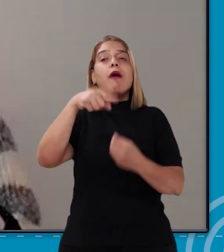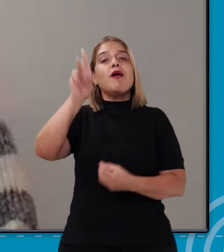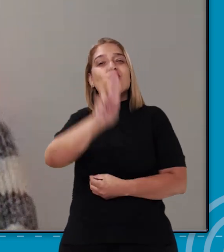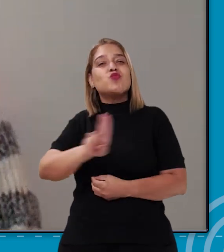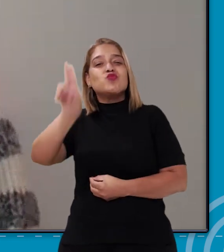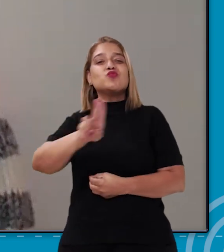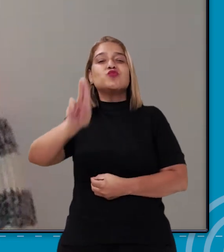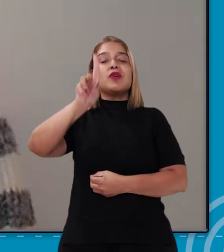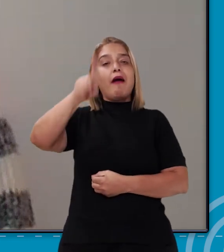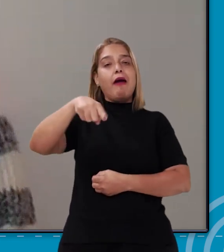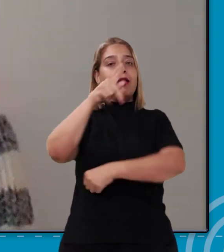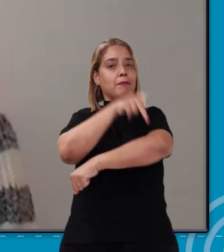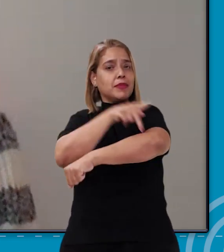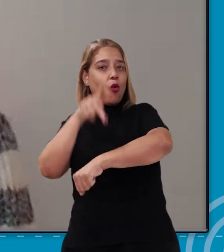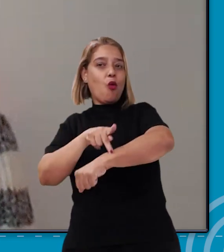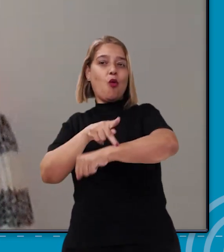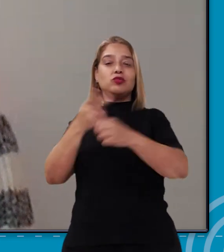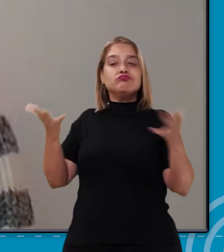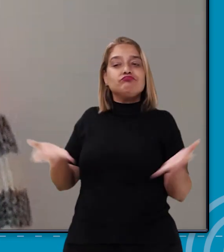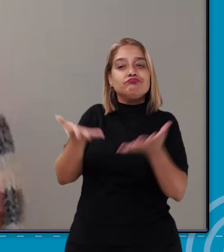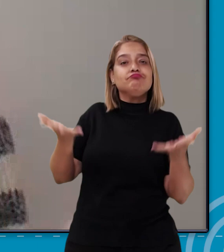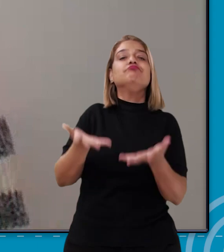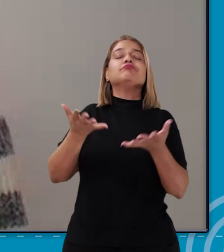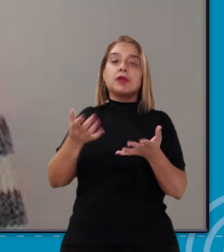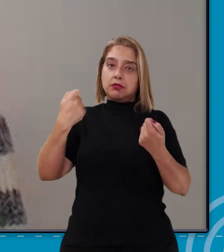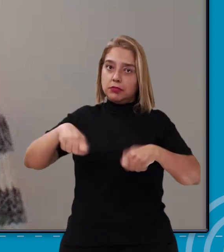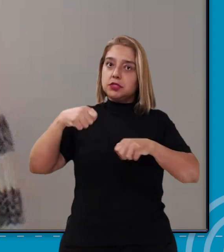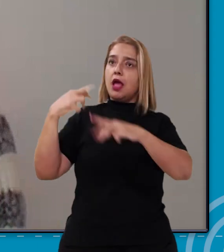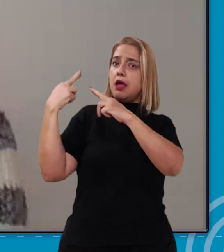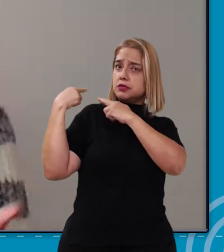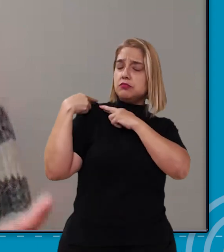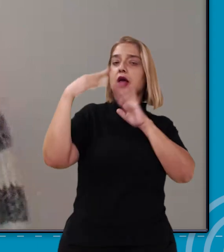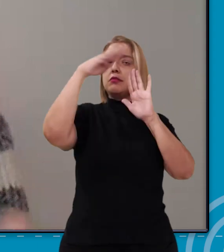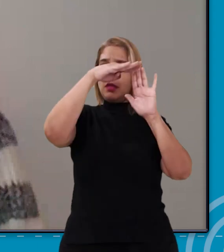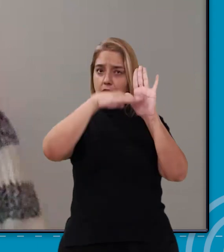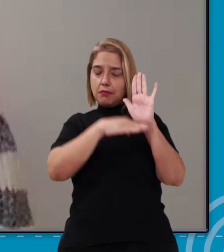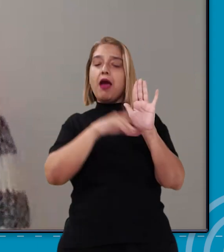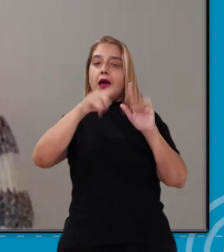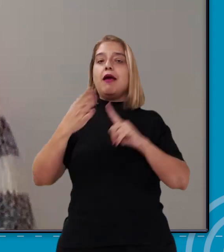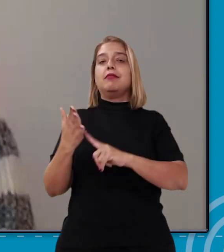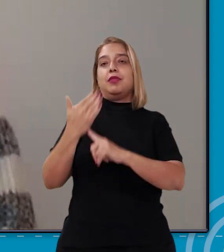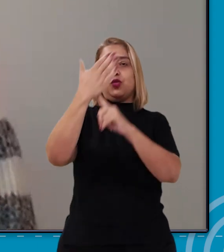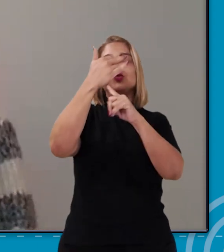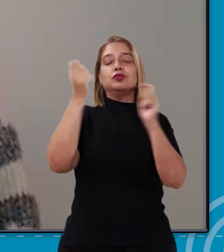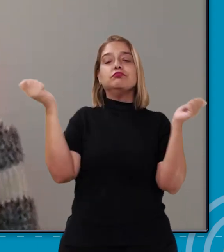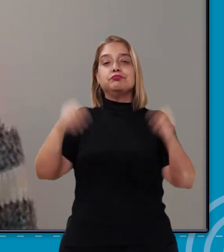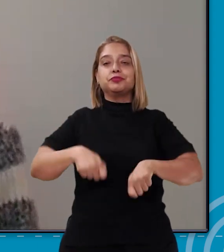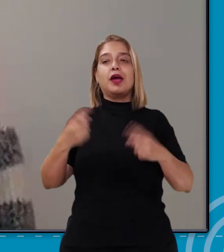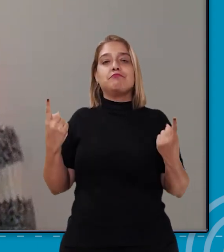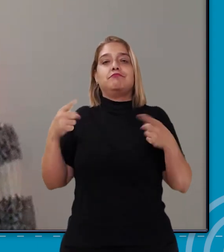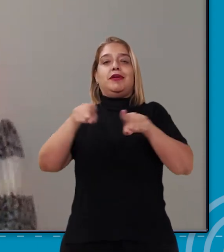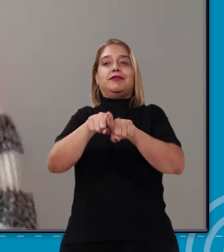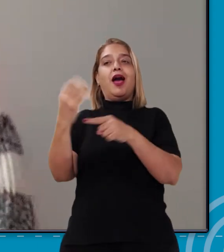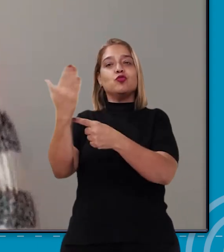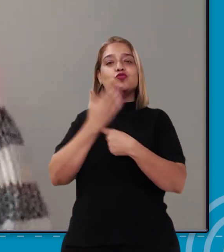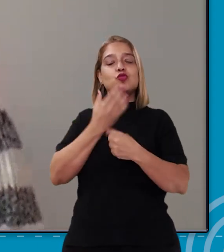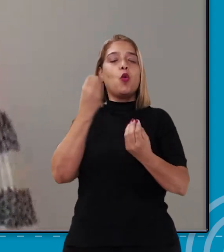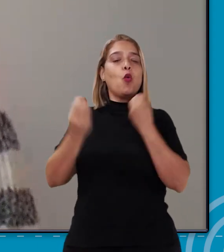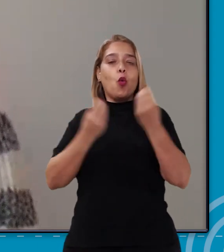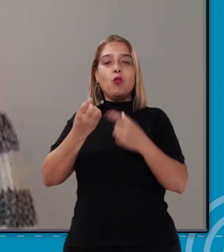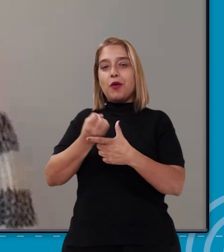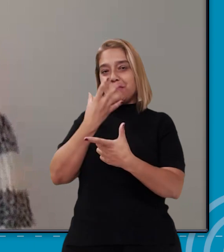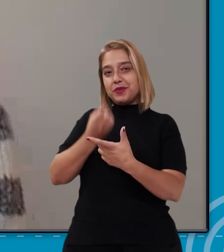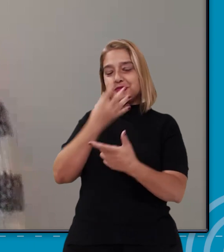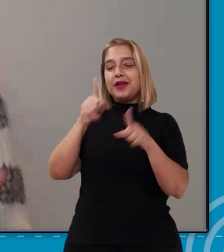pedagógica, com responsabilidade e com critérios, as tecnologias podem ser fortes aliadas no processo de alfabetização e